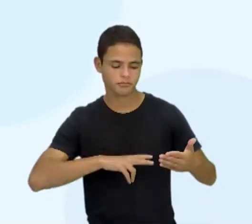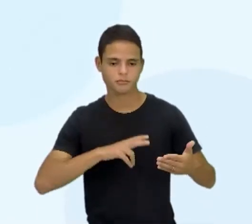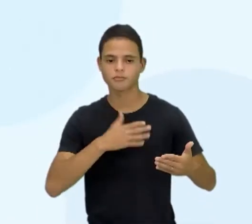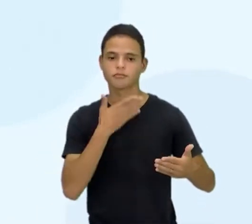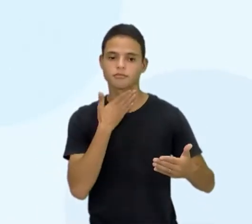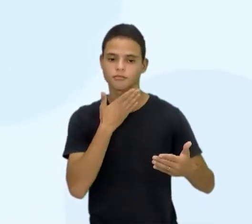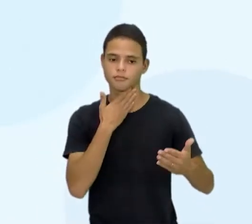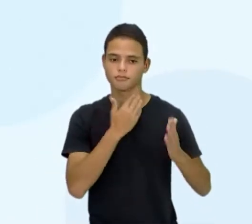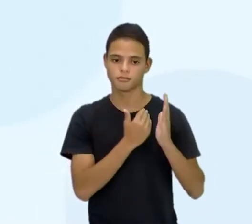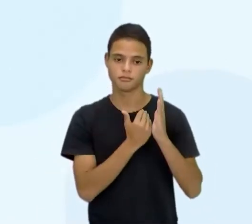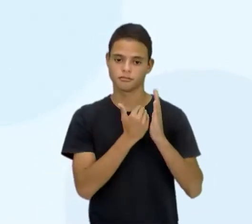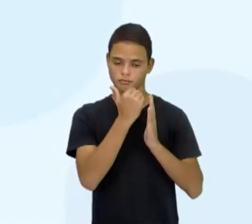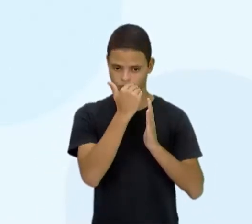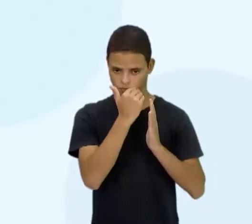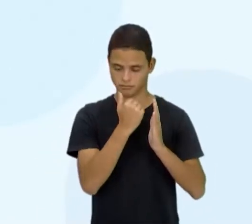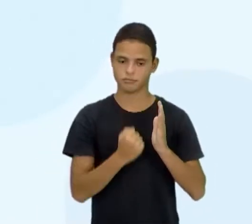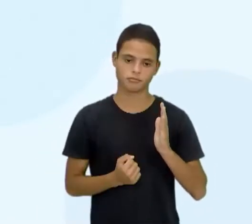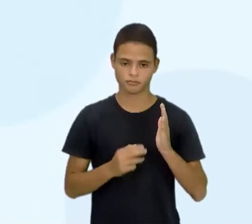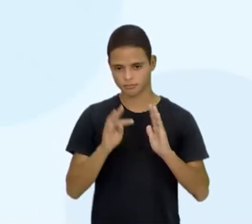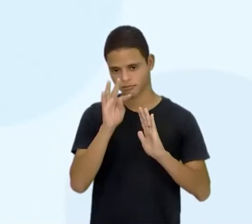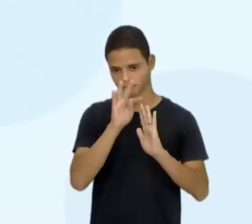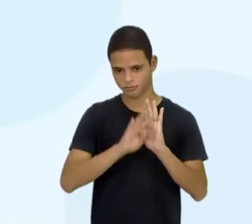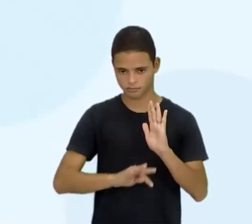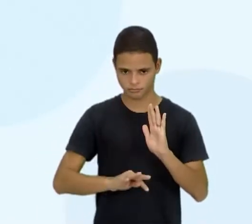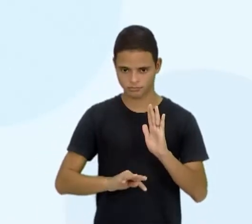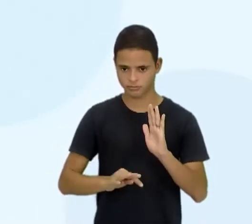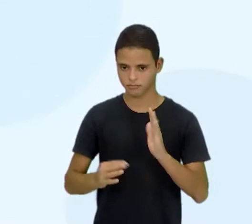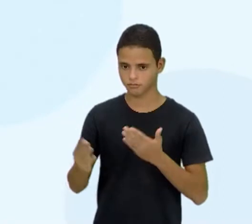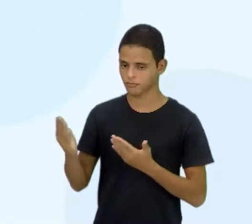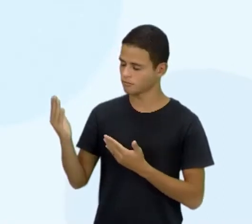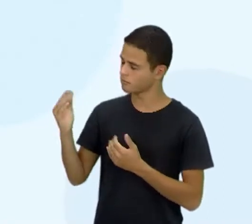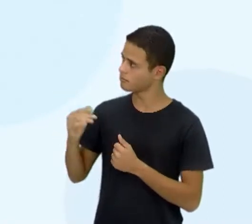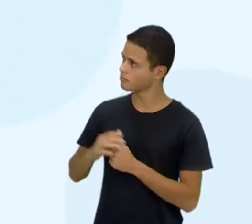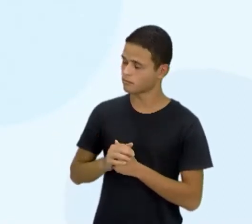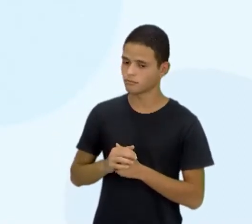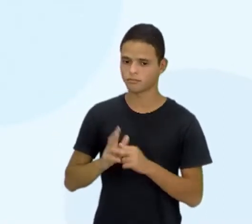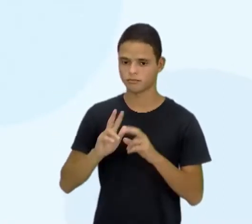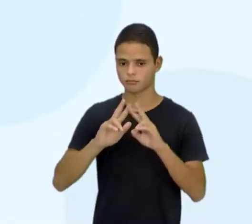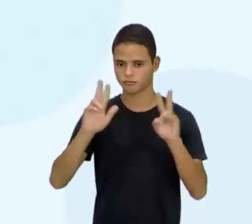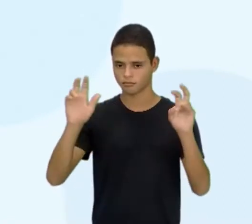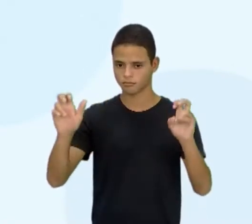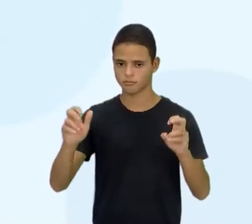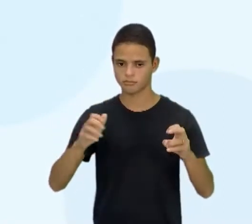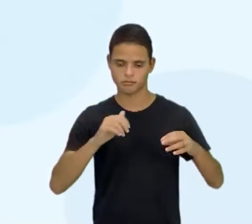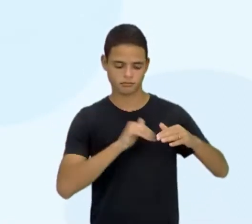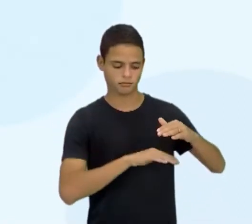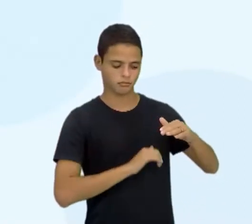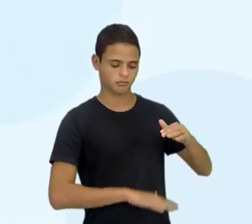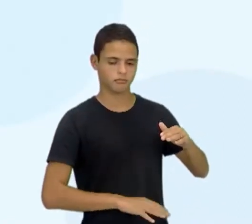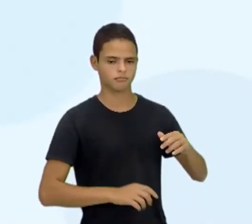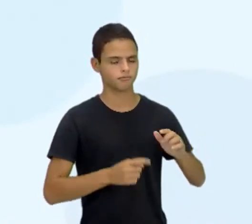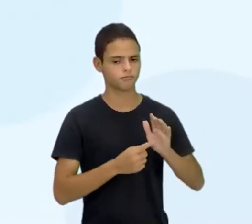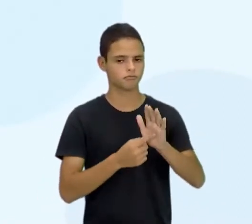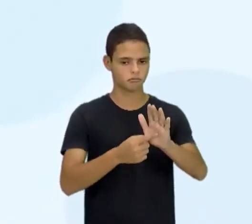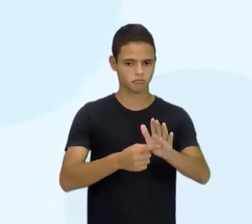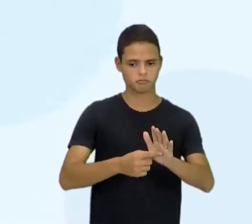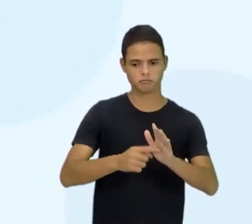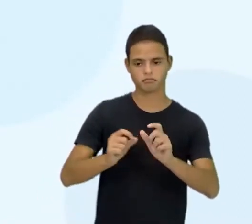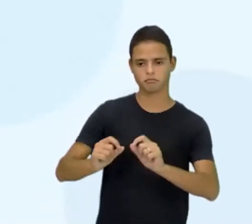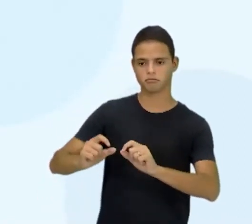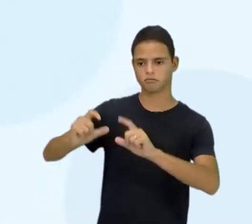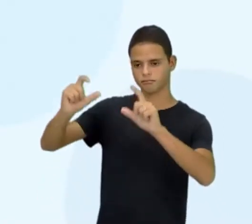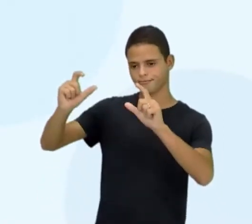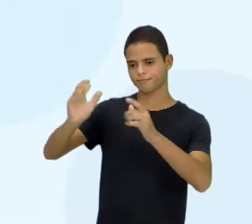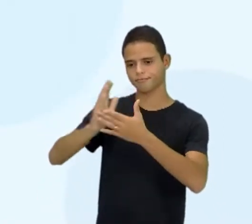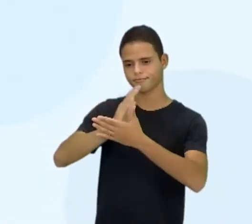o texto. Dados comprovam aumento, vamos lá. Dados comprovam aumento de eventos